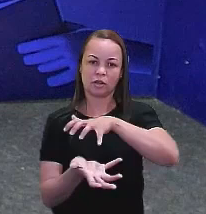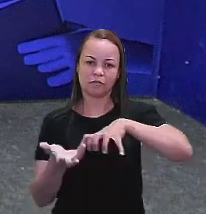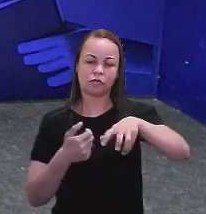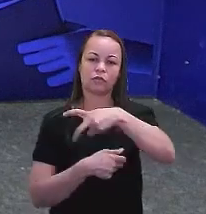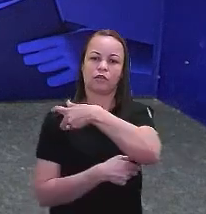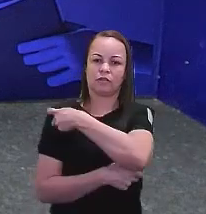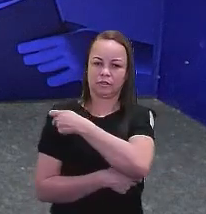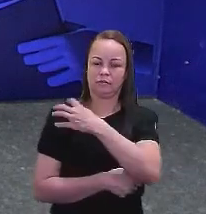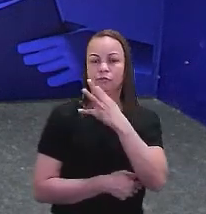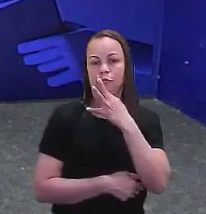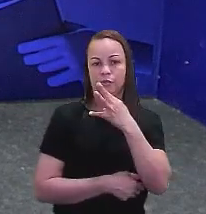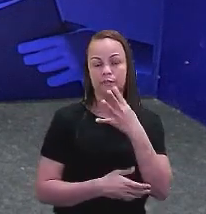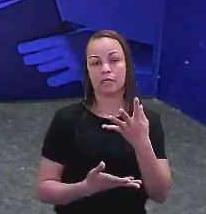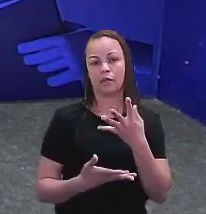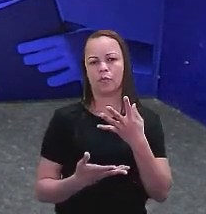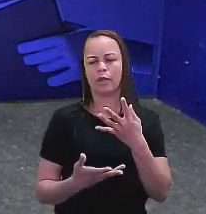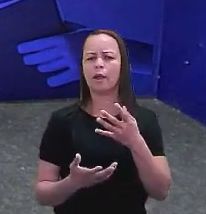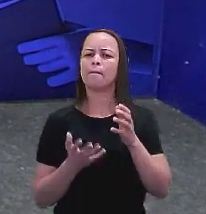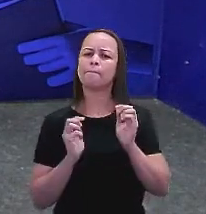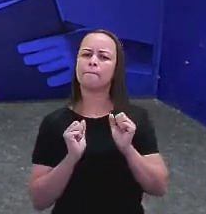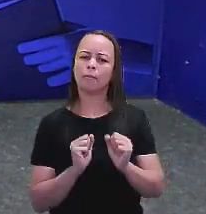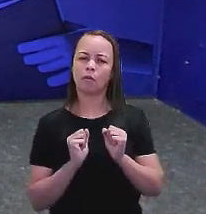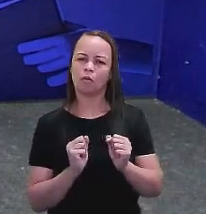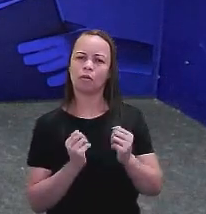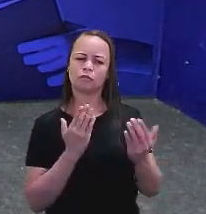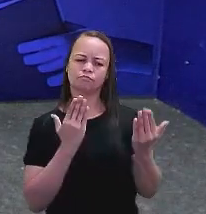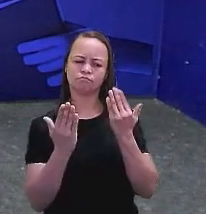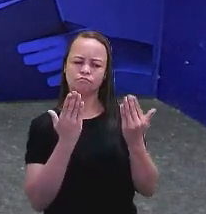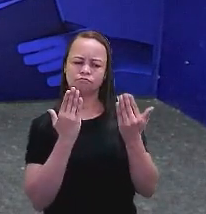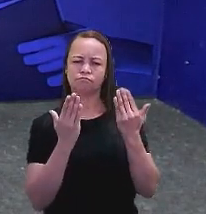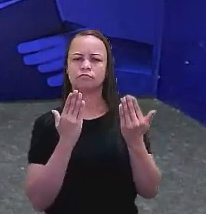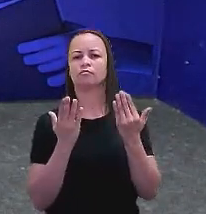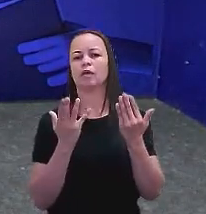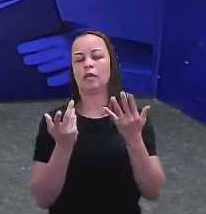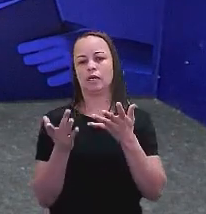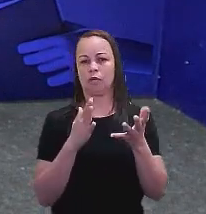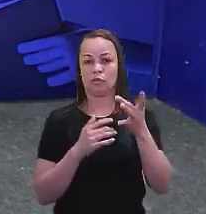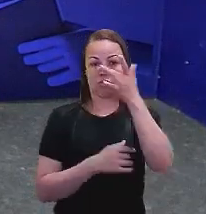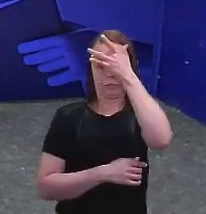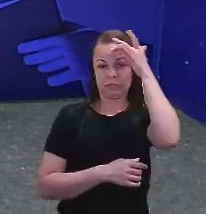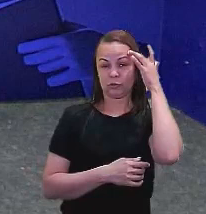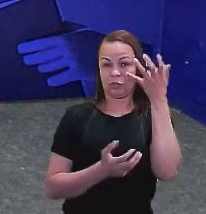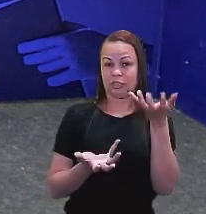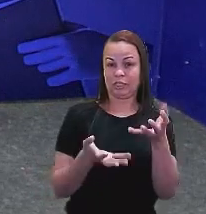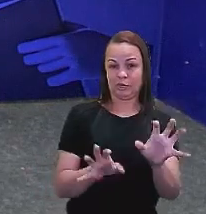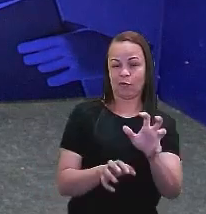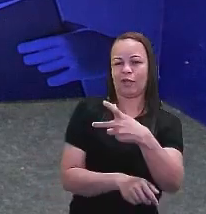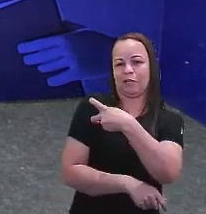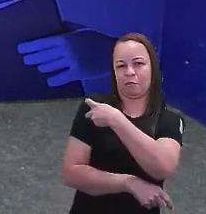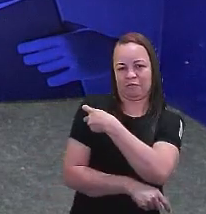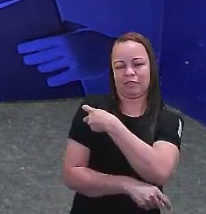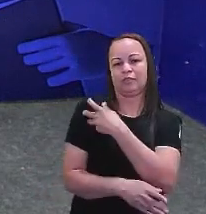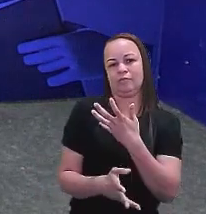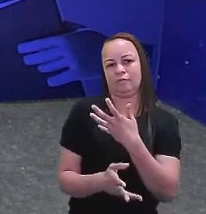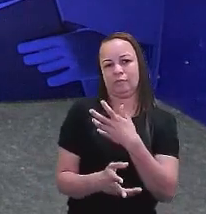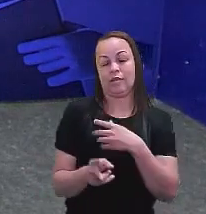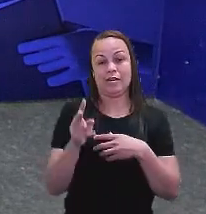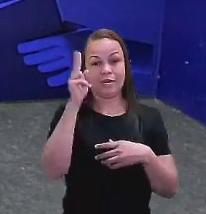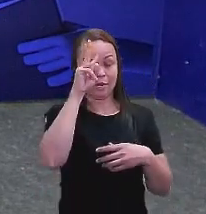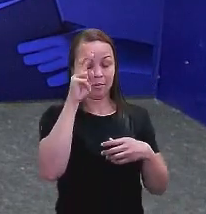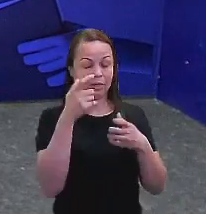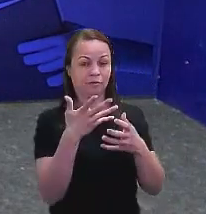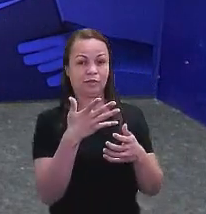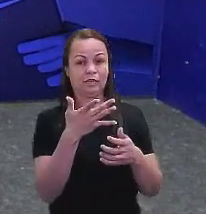e a gente pode, né, comparar com algumas pessoas hoje em dia que não querem tomar a vacina. Lembrando que as pessoas não